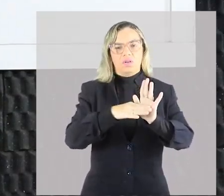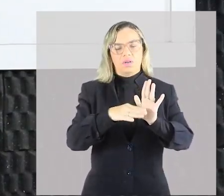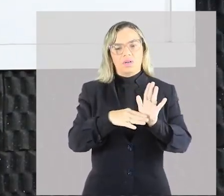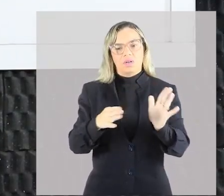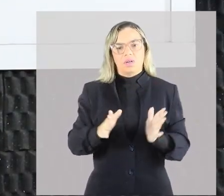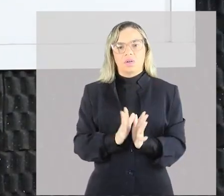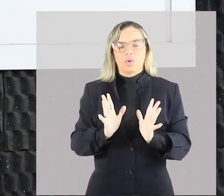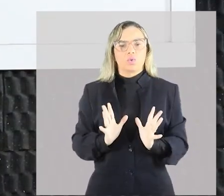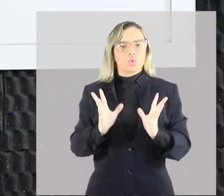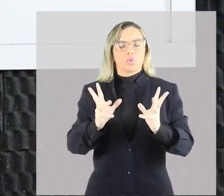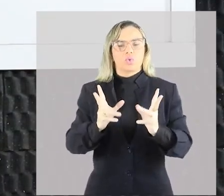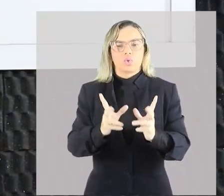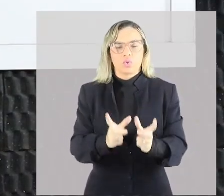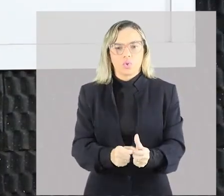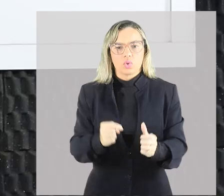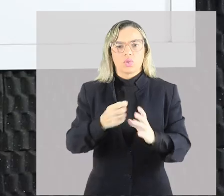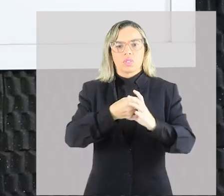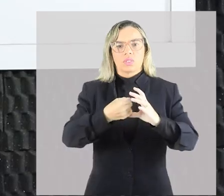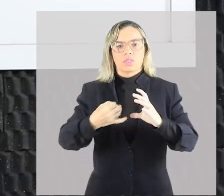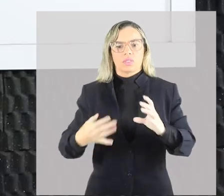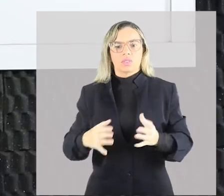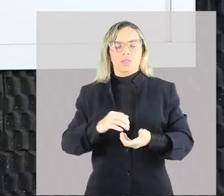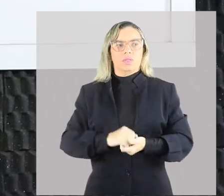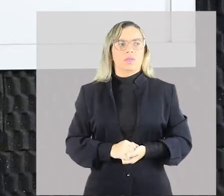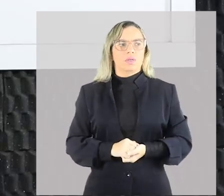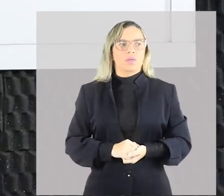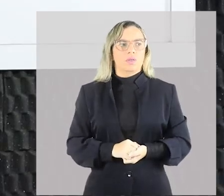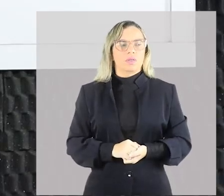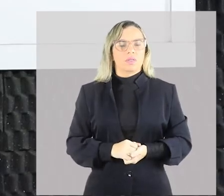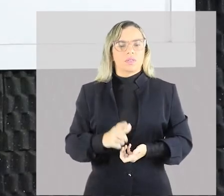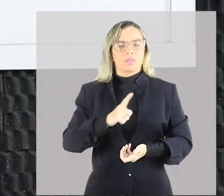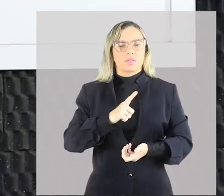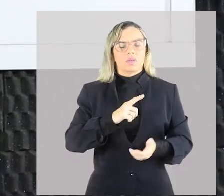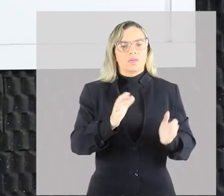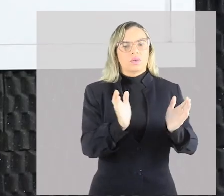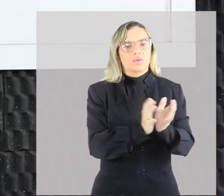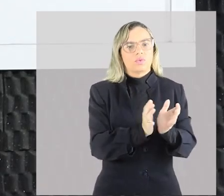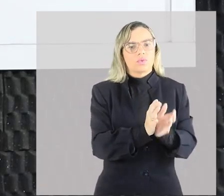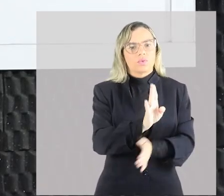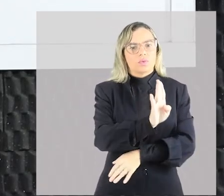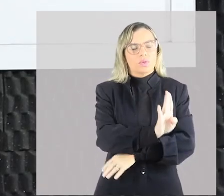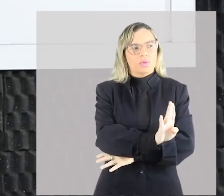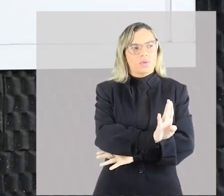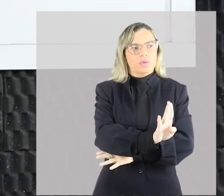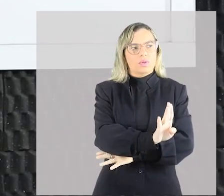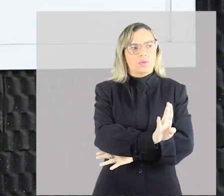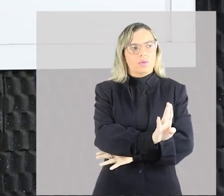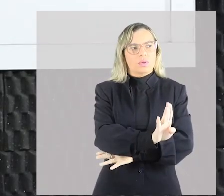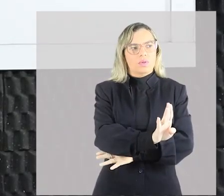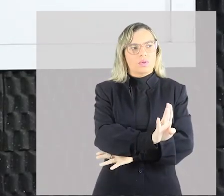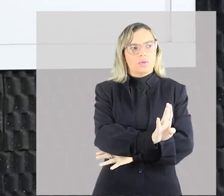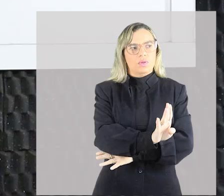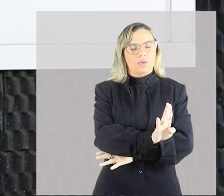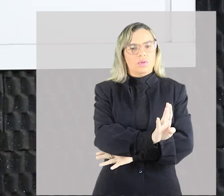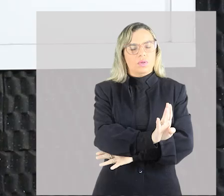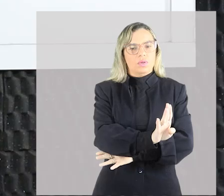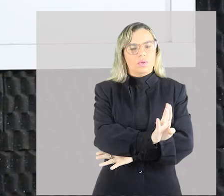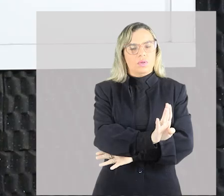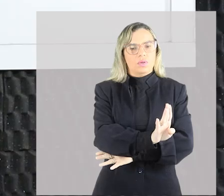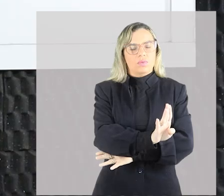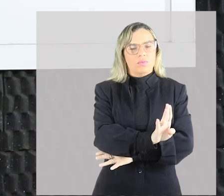agrega, né, os elementos desse conjunto. Eu tenho um conjunto B formado pelos professores